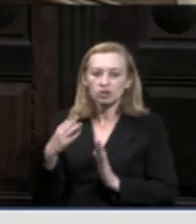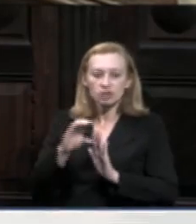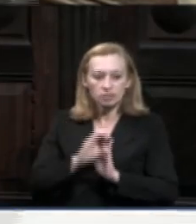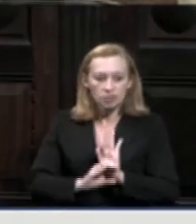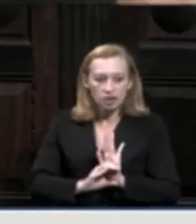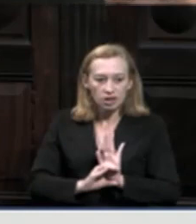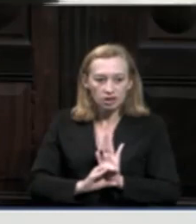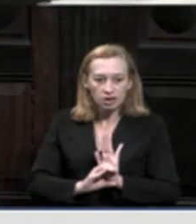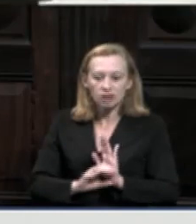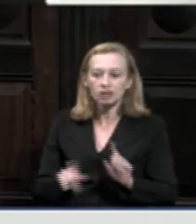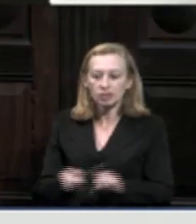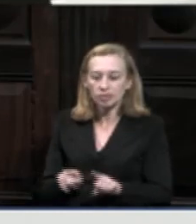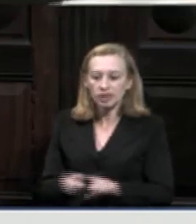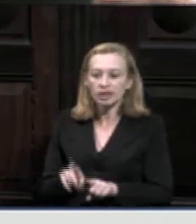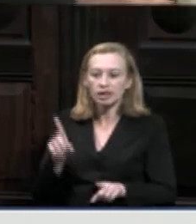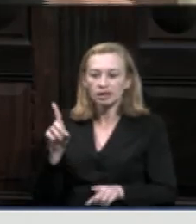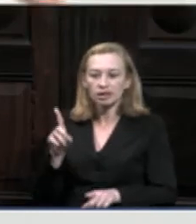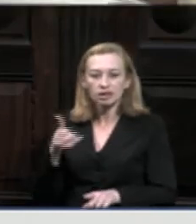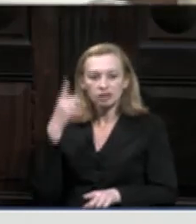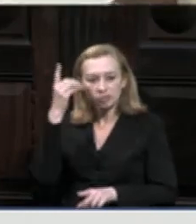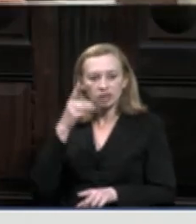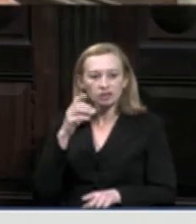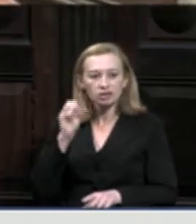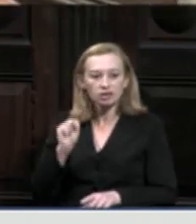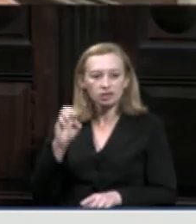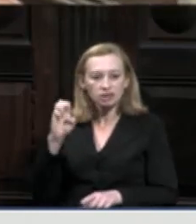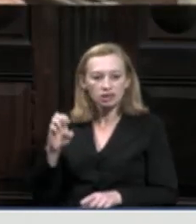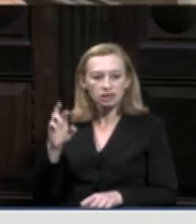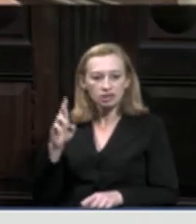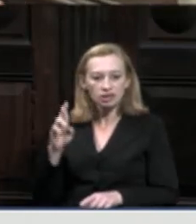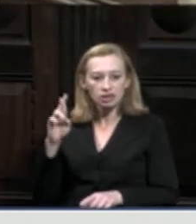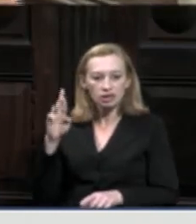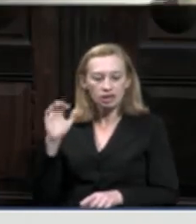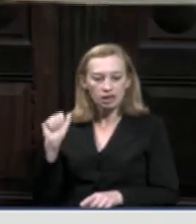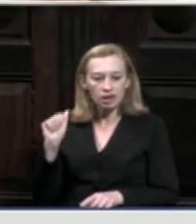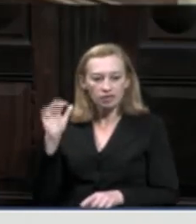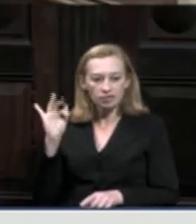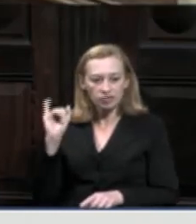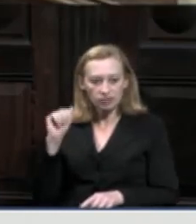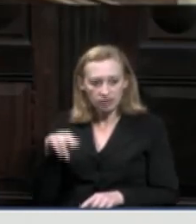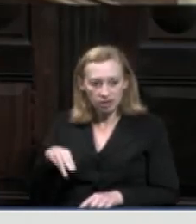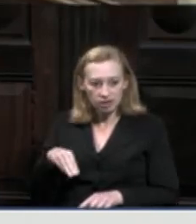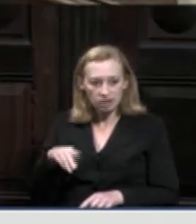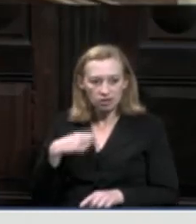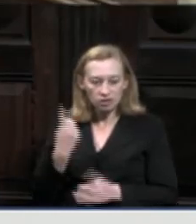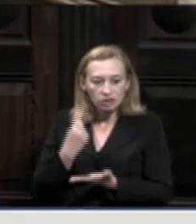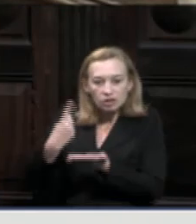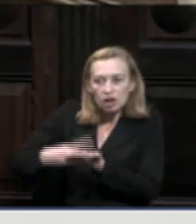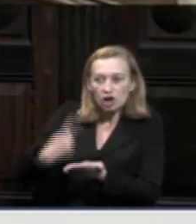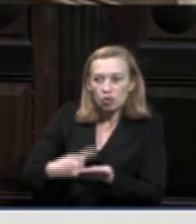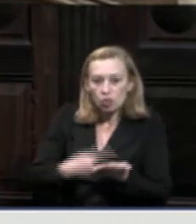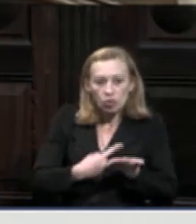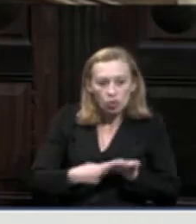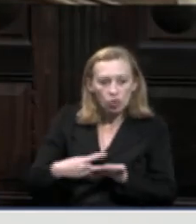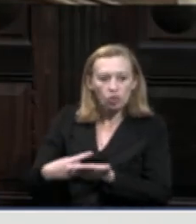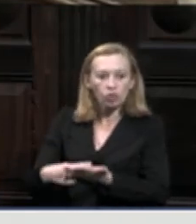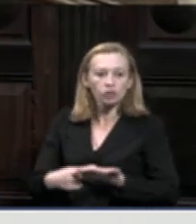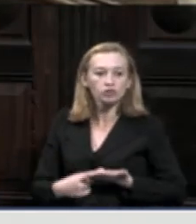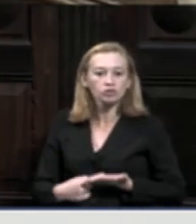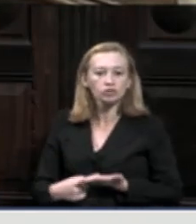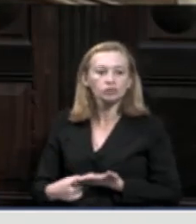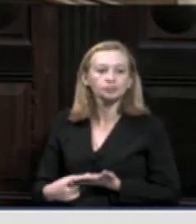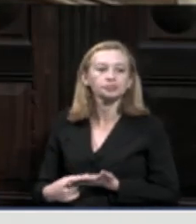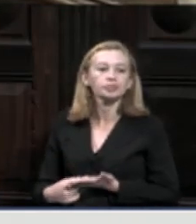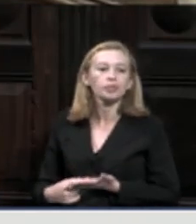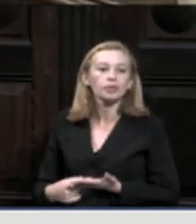deputado Serafini é que a gente faça acordo para o parecer nas comissões, em pelo menos uma delas, que eu acho absolutamente